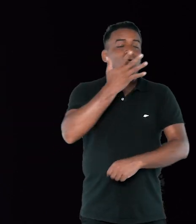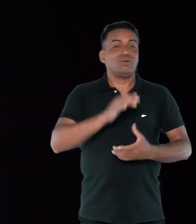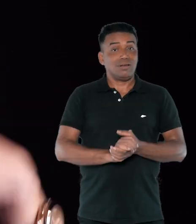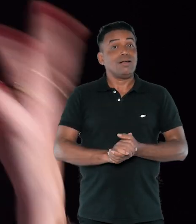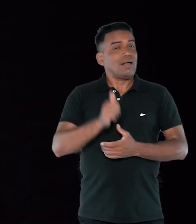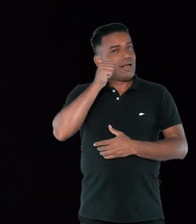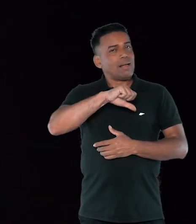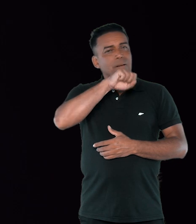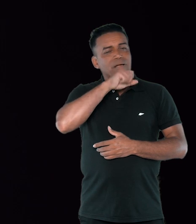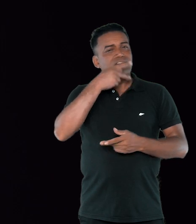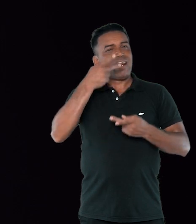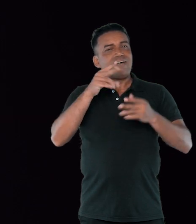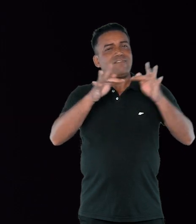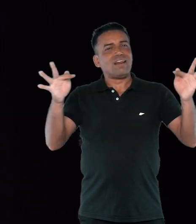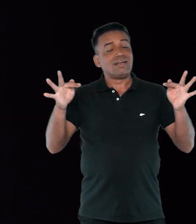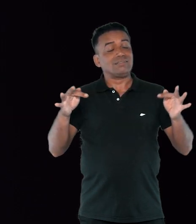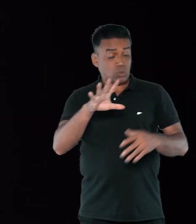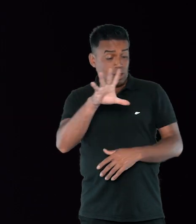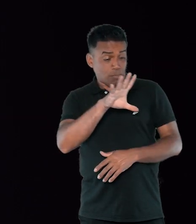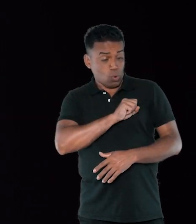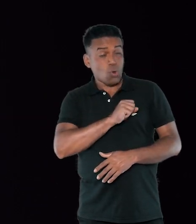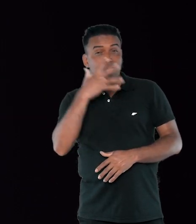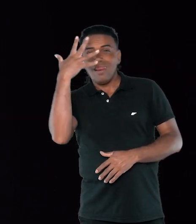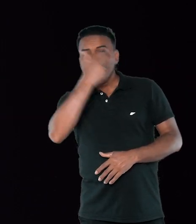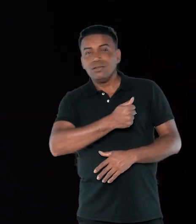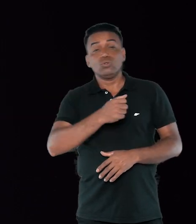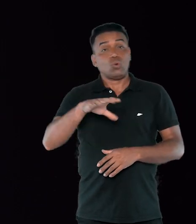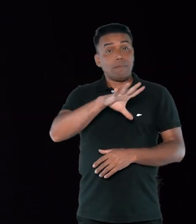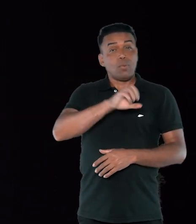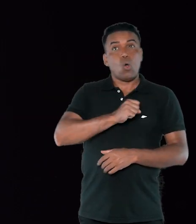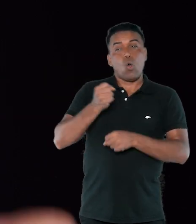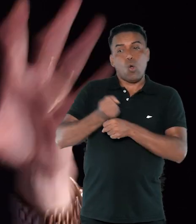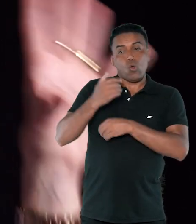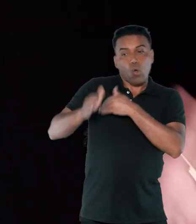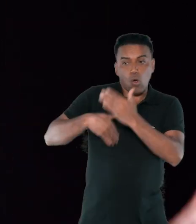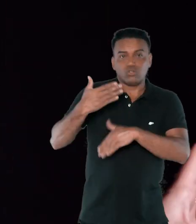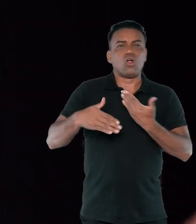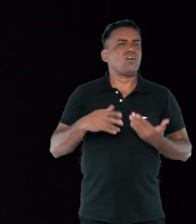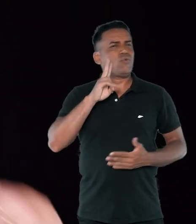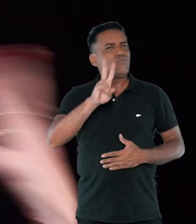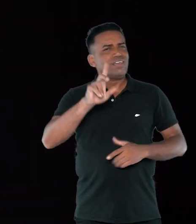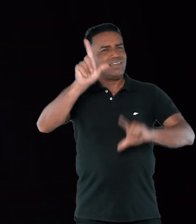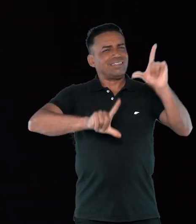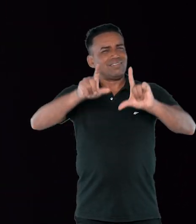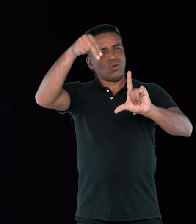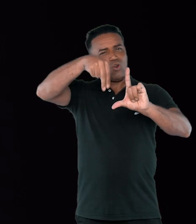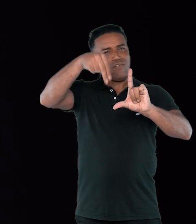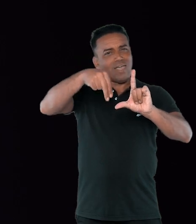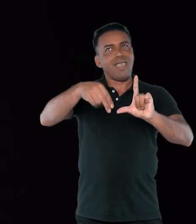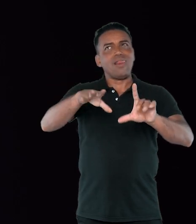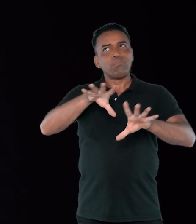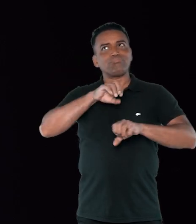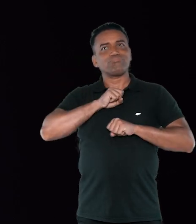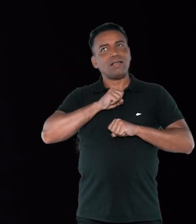que eu dizia muito na adolescência: o amor é lindo, só o amor constrói, né? Acho que eu ouvi isso numa novela e fiquei repetindo